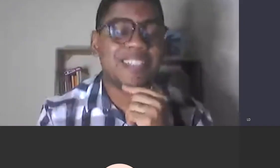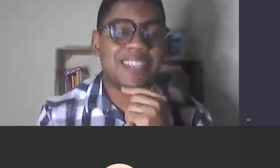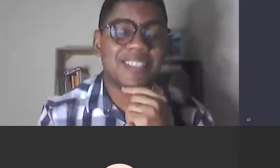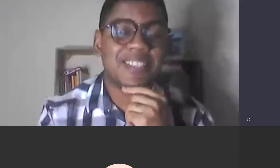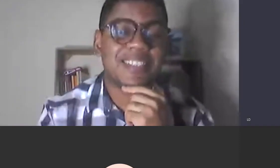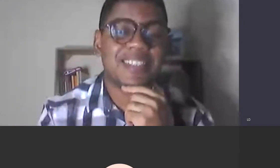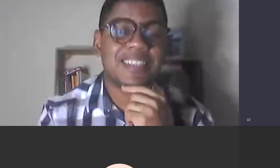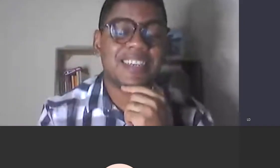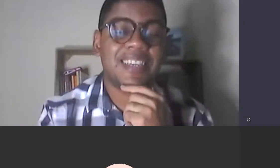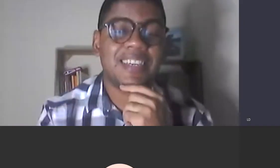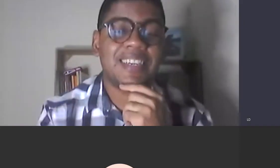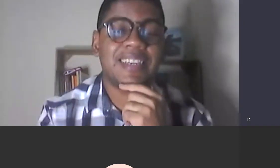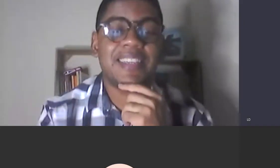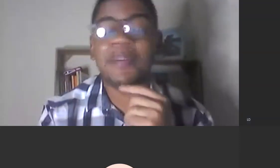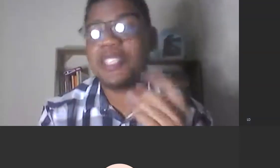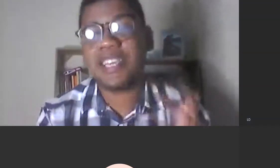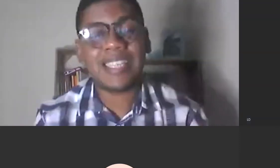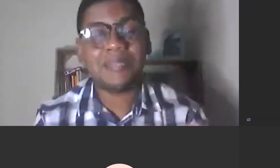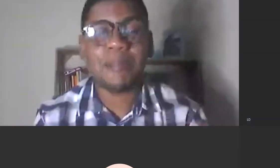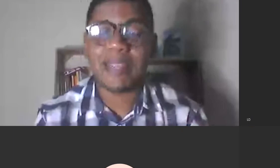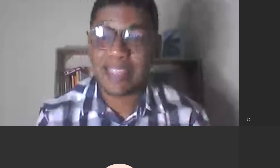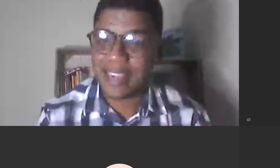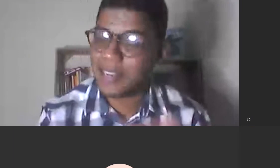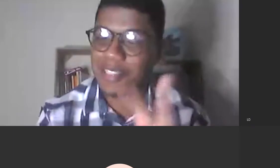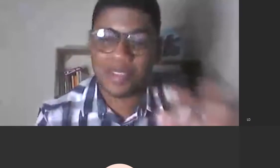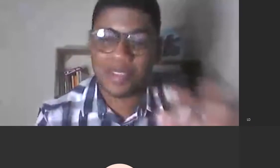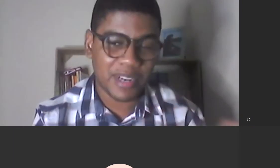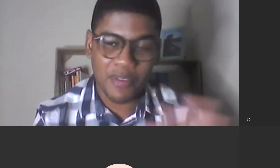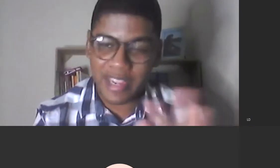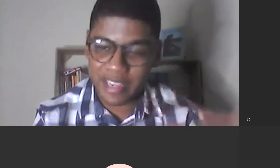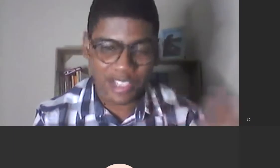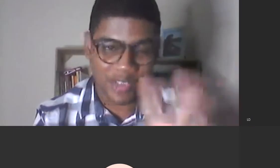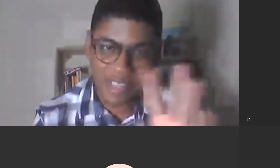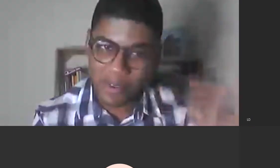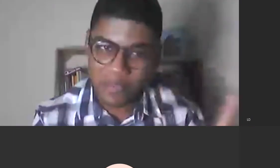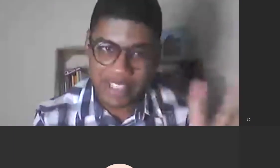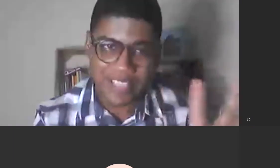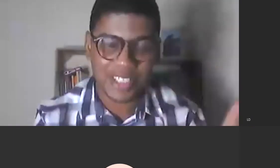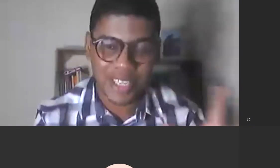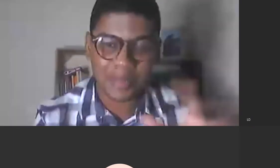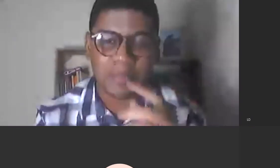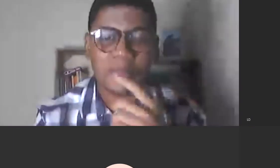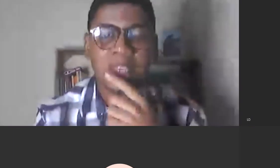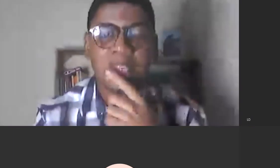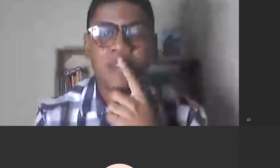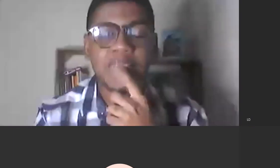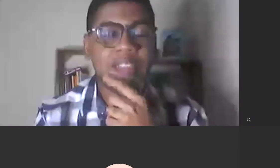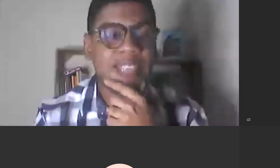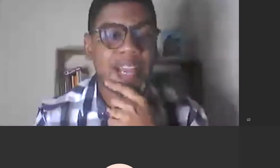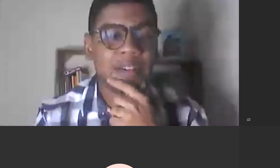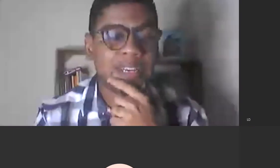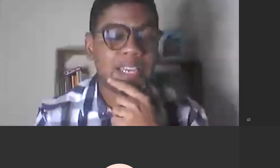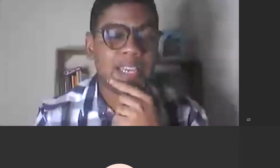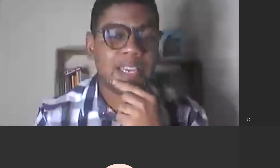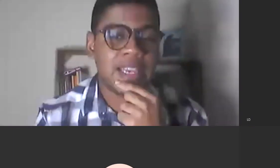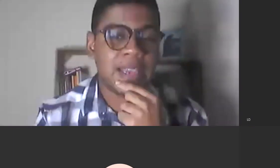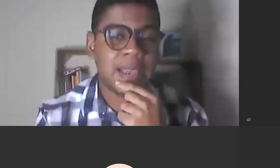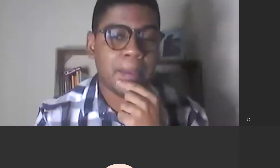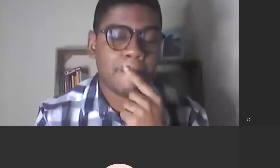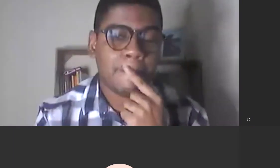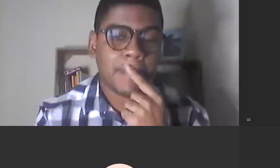Vamos lá, gente. Eu achei que desse para passar. Eu acredito então que a gente não vai ter como fazer desse jeito. Eu vou tentar